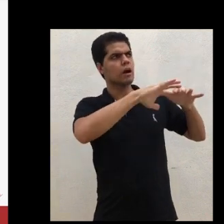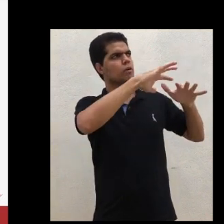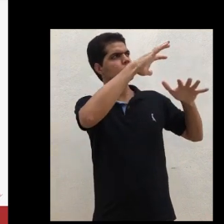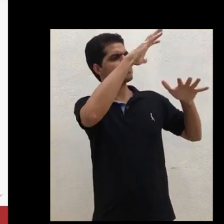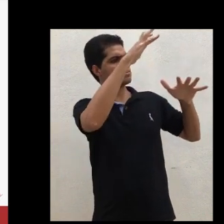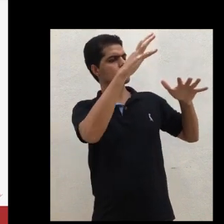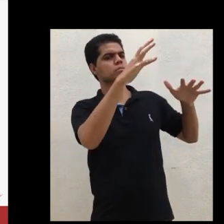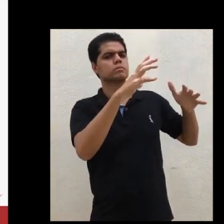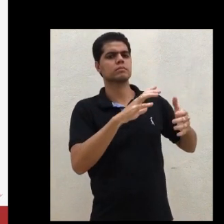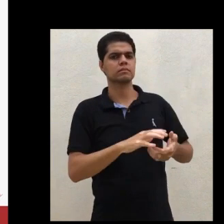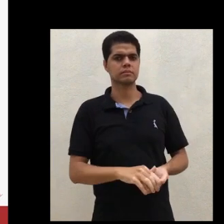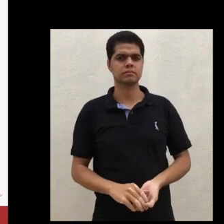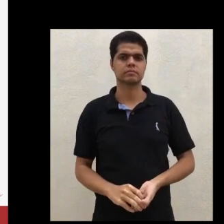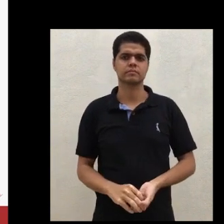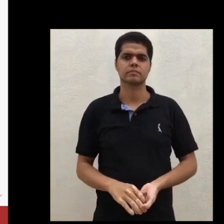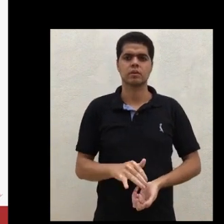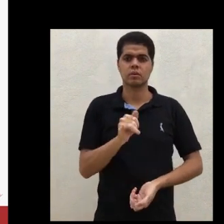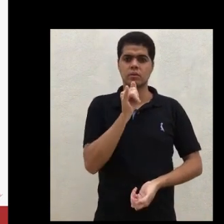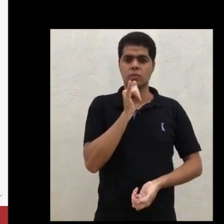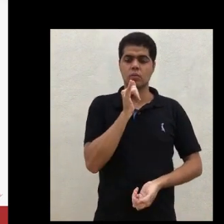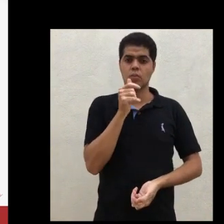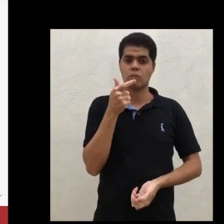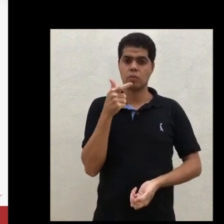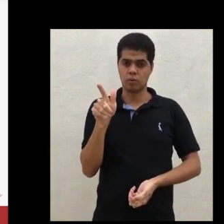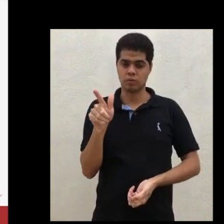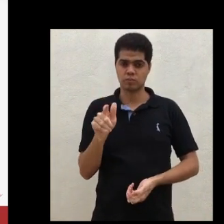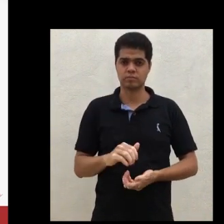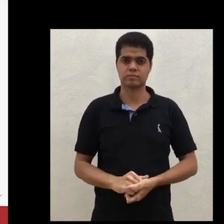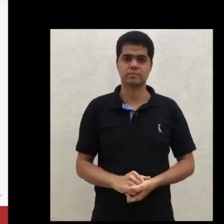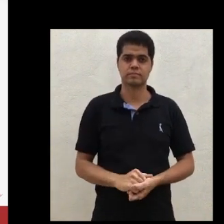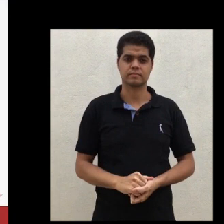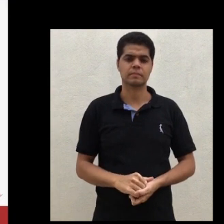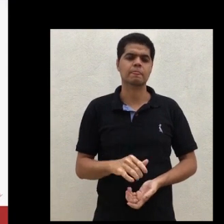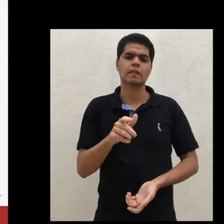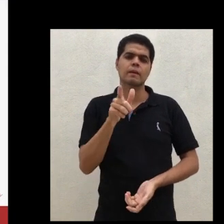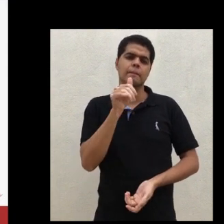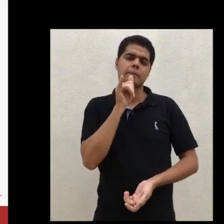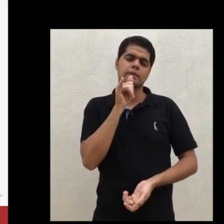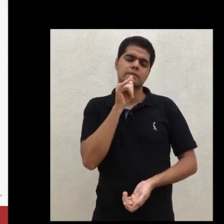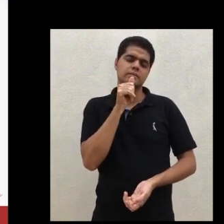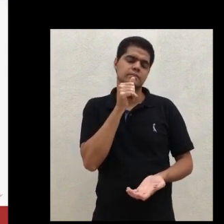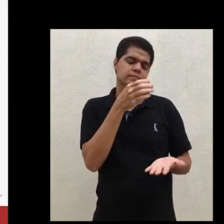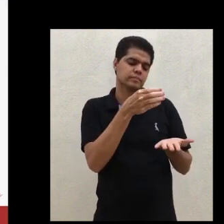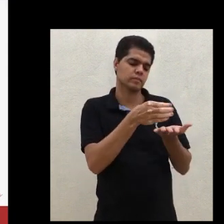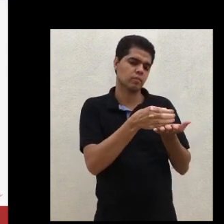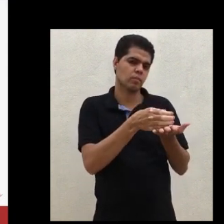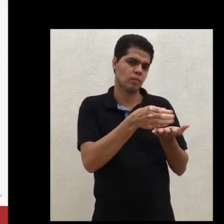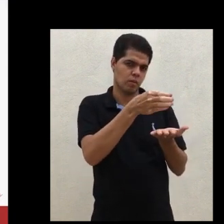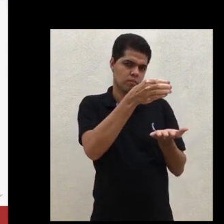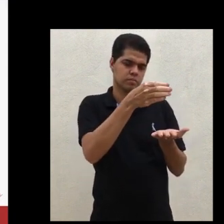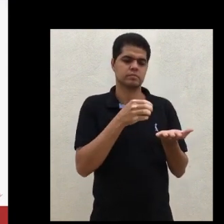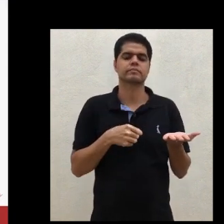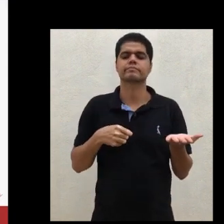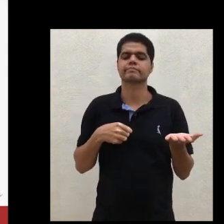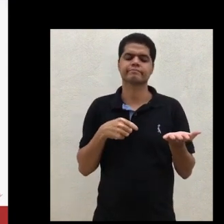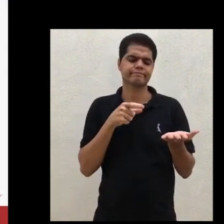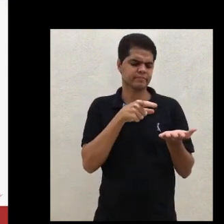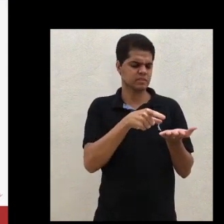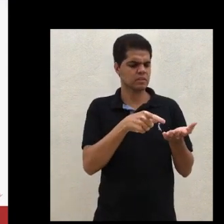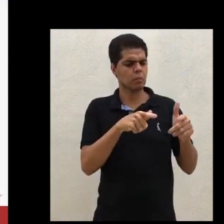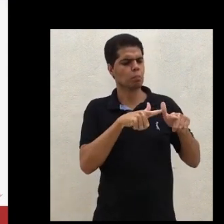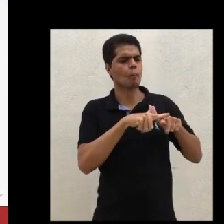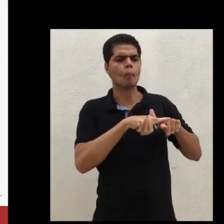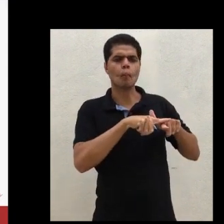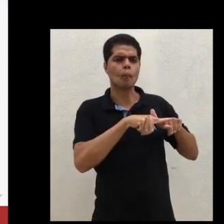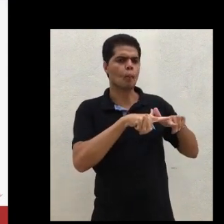areia. Né? Quer ver um outro exemplo? Você tem um copo que está vazio. E aí você vai